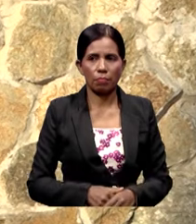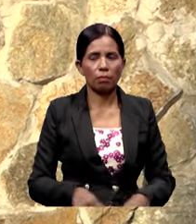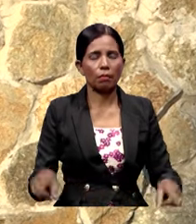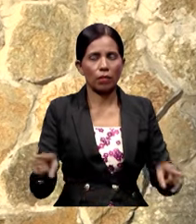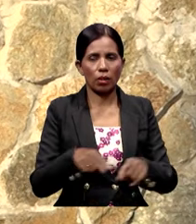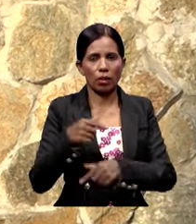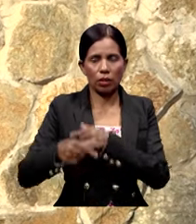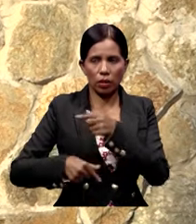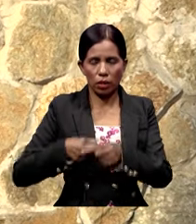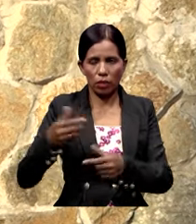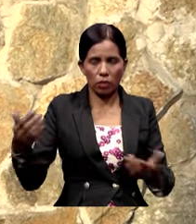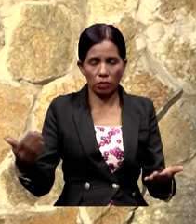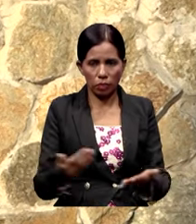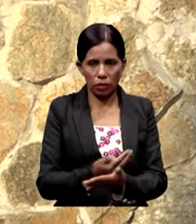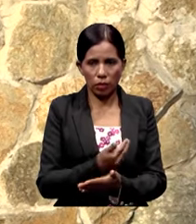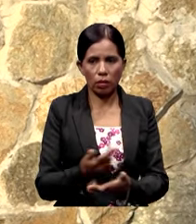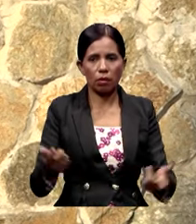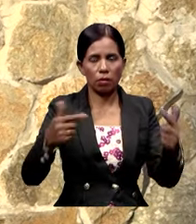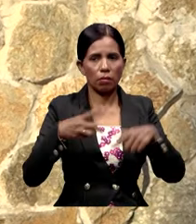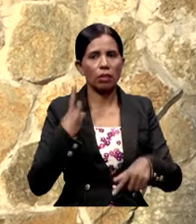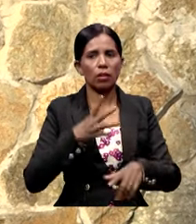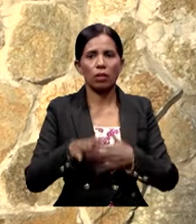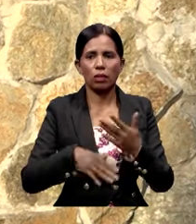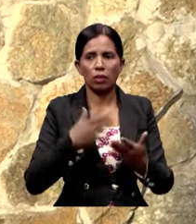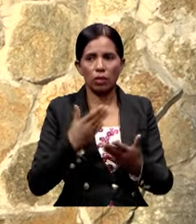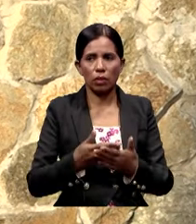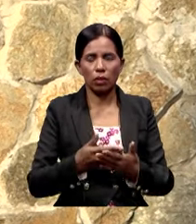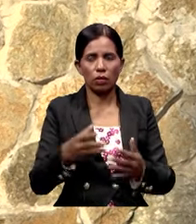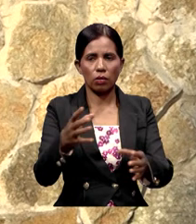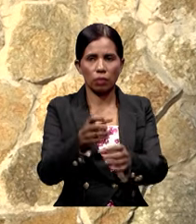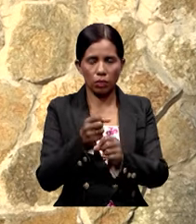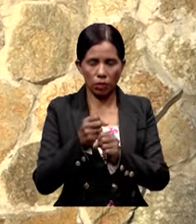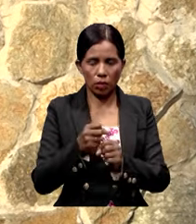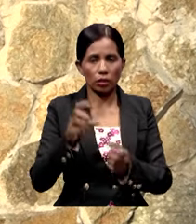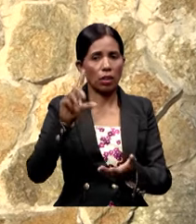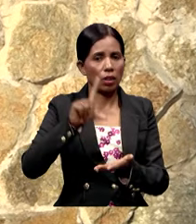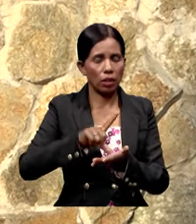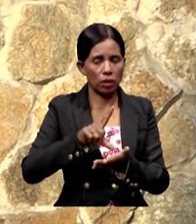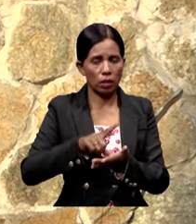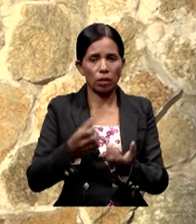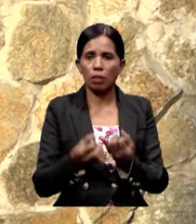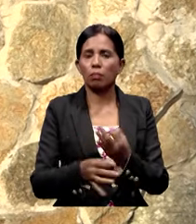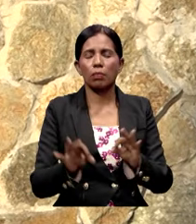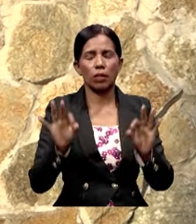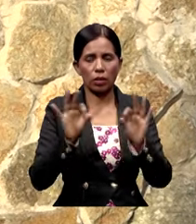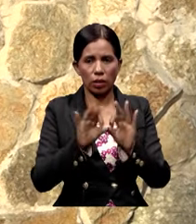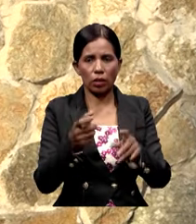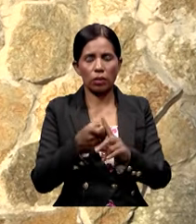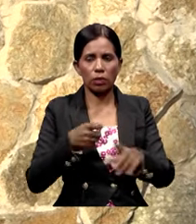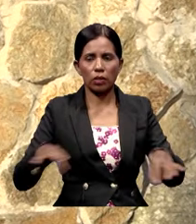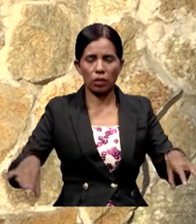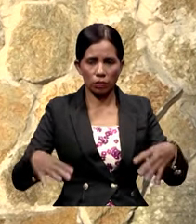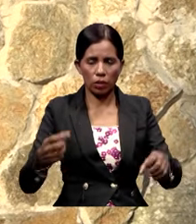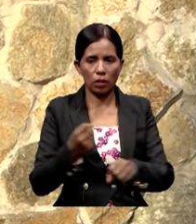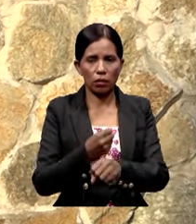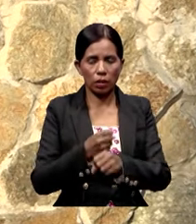zera sound phone mai ita hotu fotili sound importante usi luta nebe maka heroi